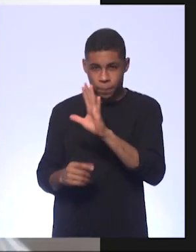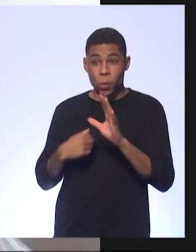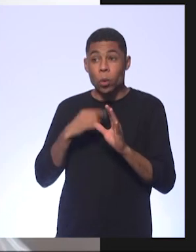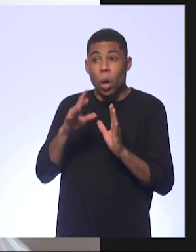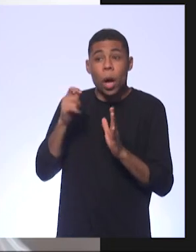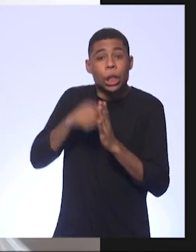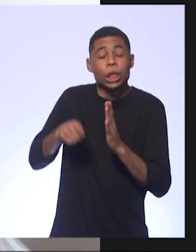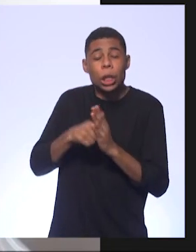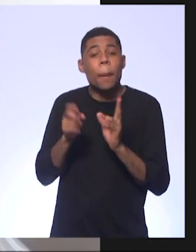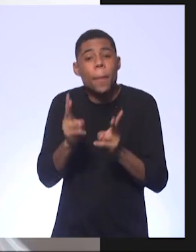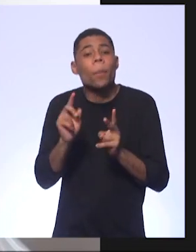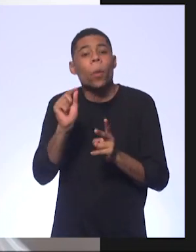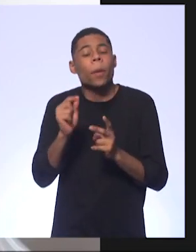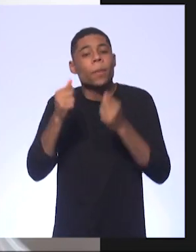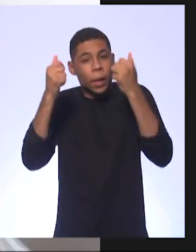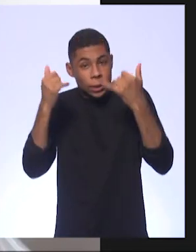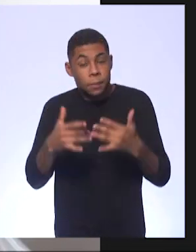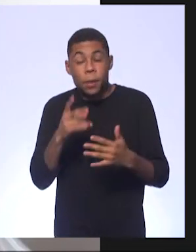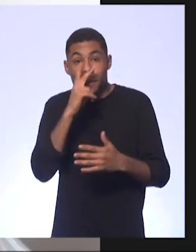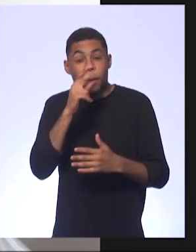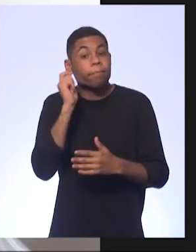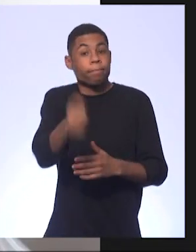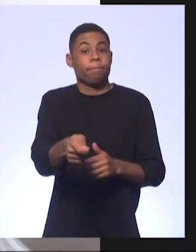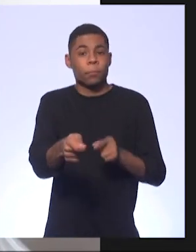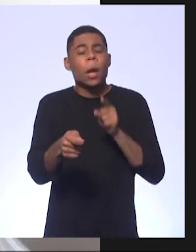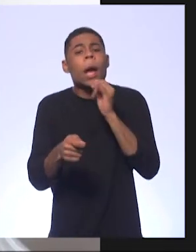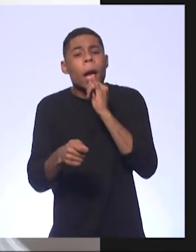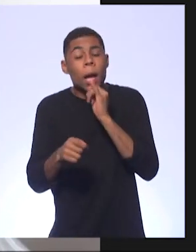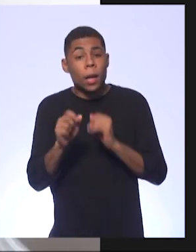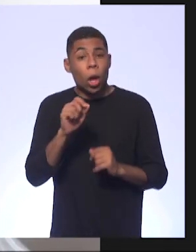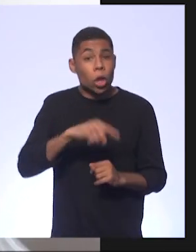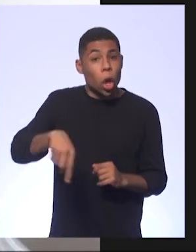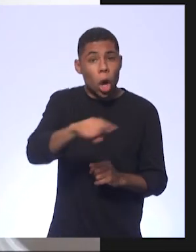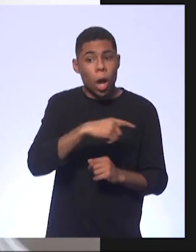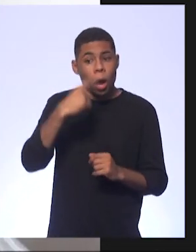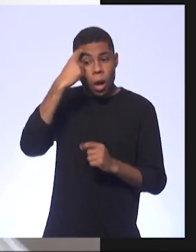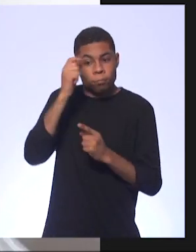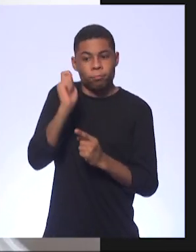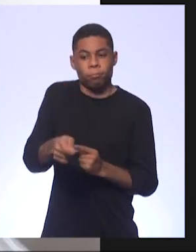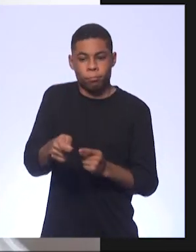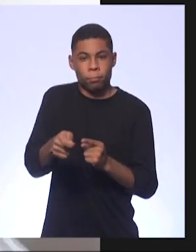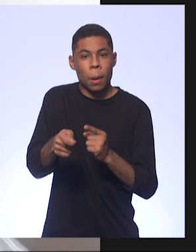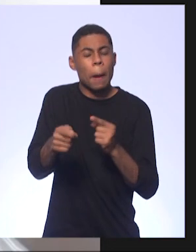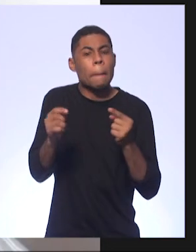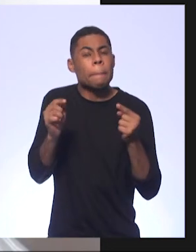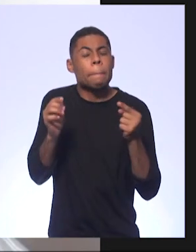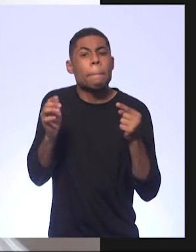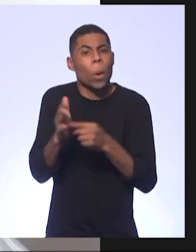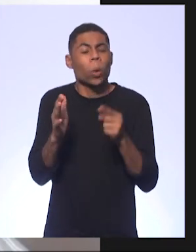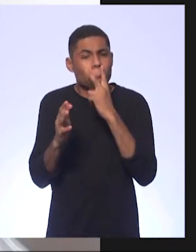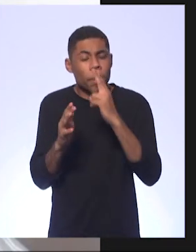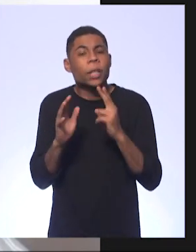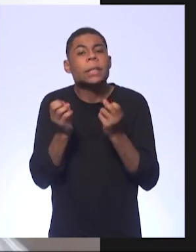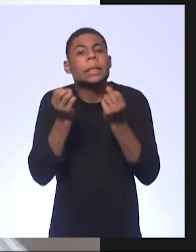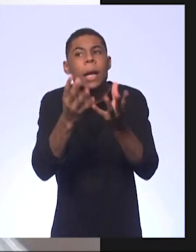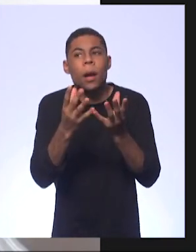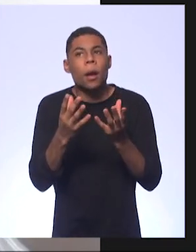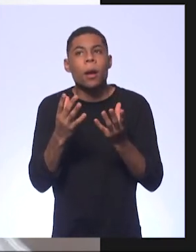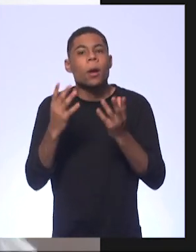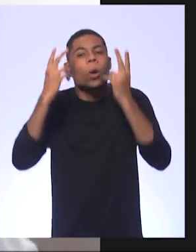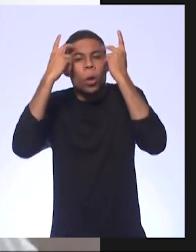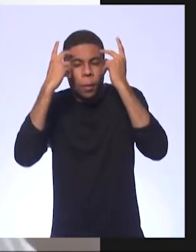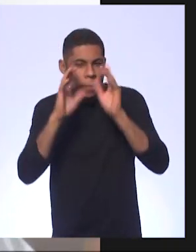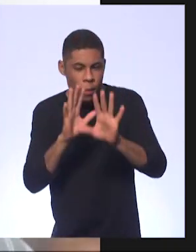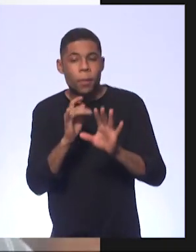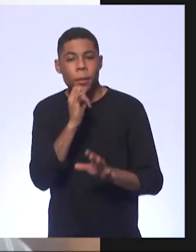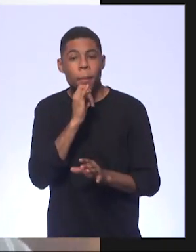pouco na questão da definição, porque se a gente olha a definição, a gente conseguiria criar uma linguagem comum.